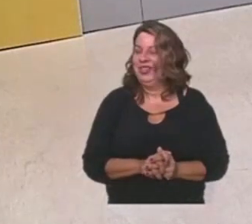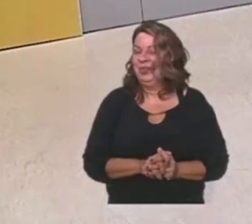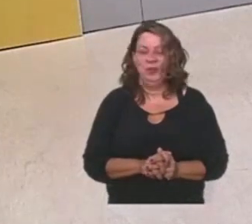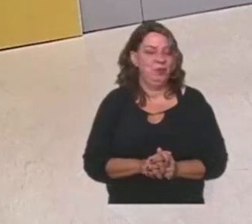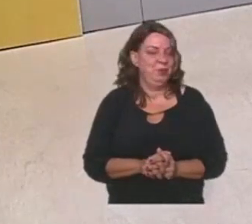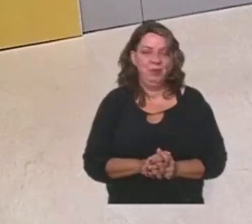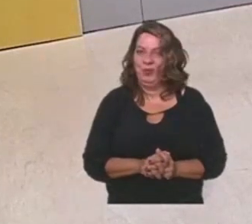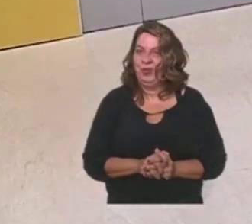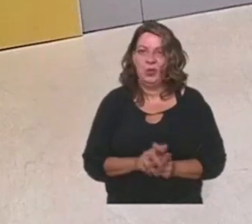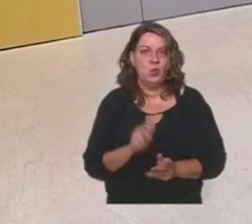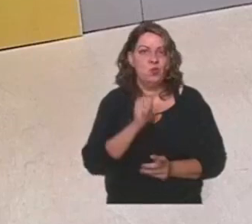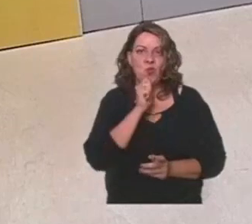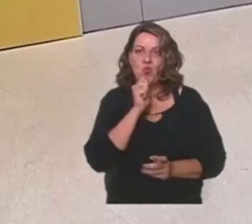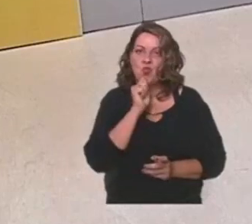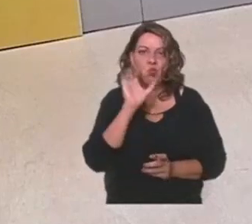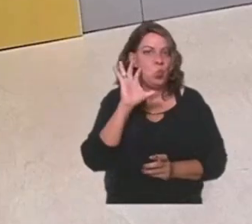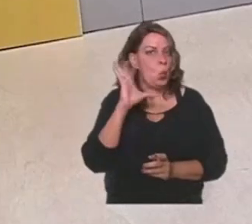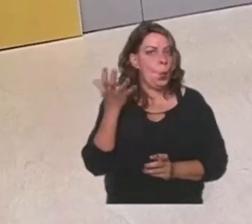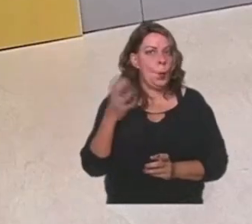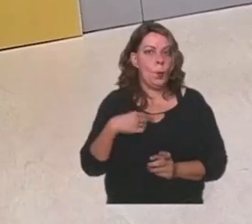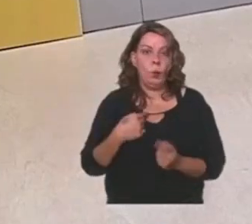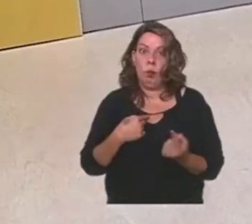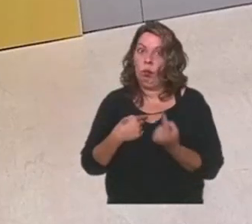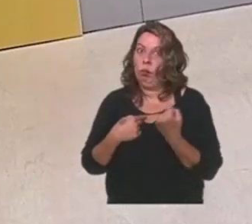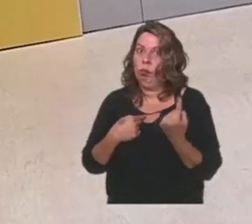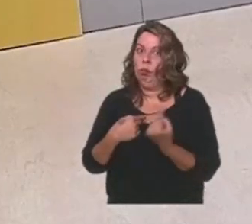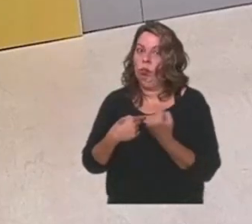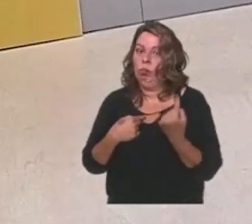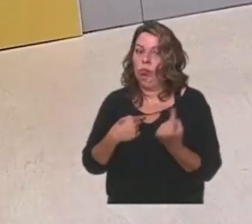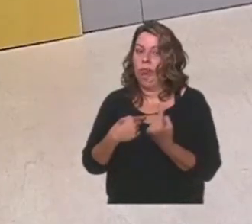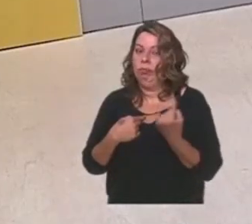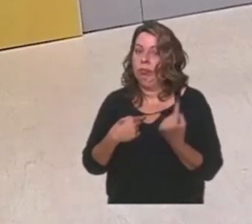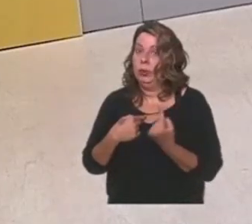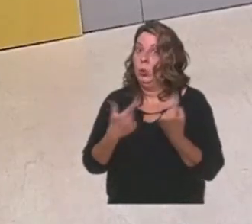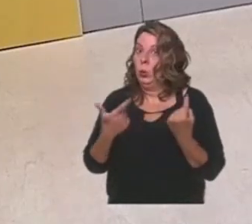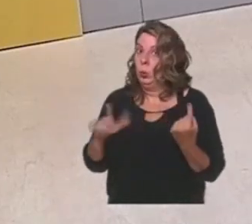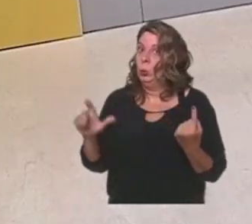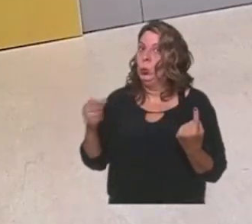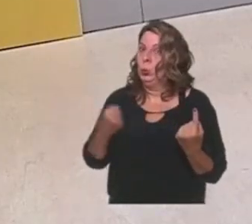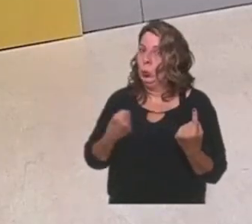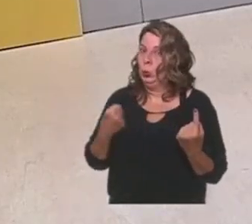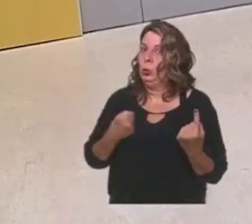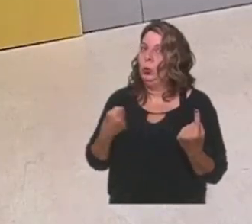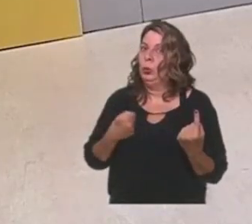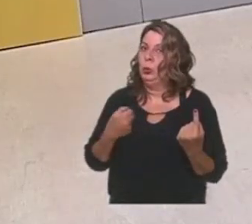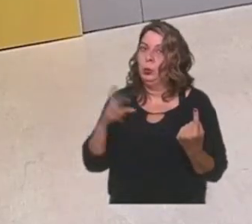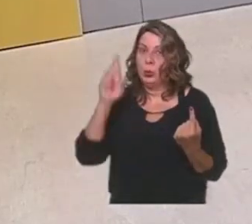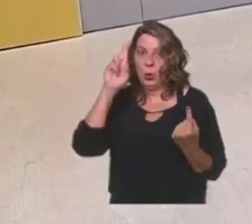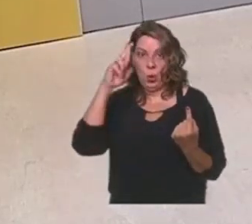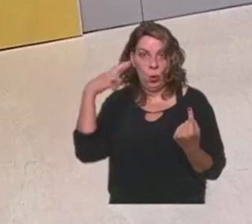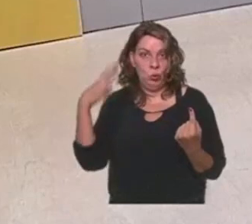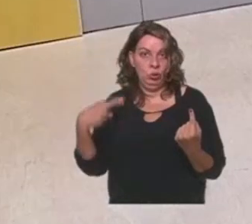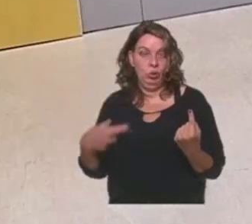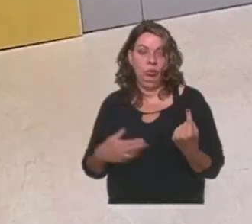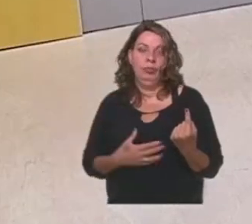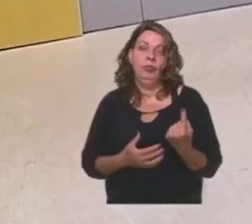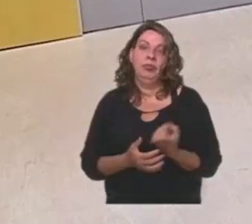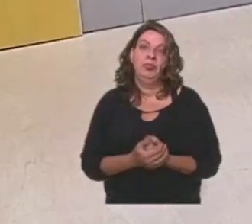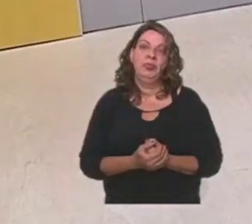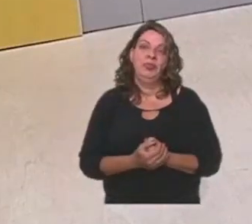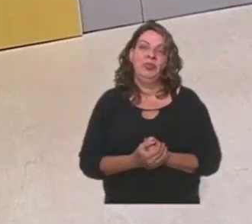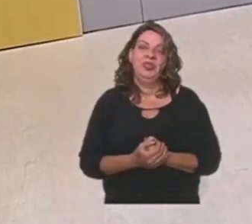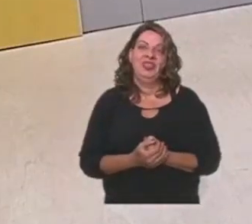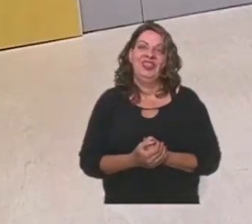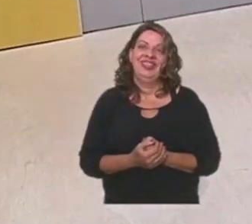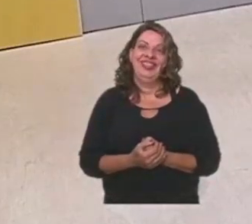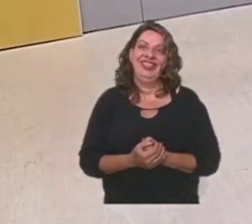Não... Não decidiu, ninguém encostou e a gente ainda aguarda. Chama mais uma bolinha, Rose. Olha aí, olha aí,